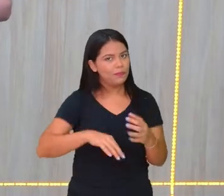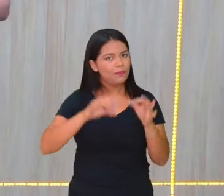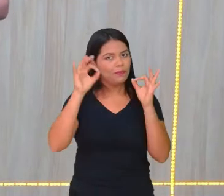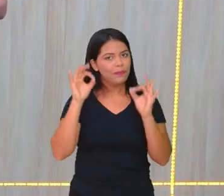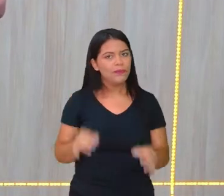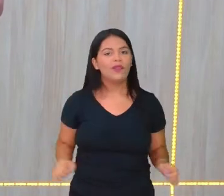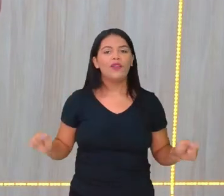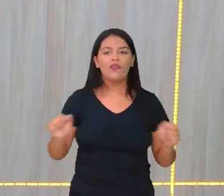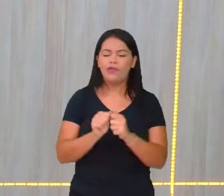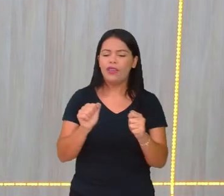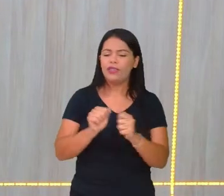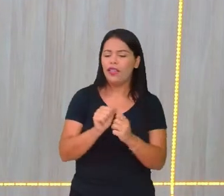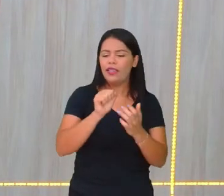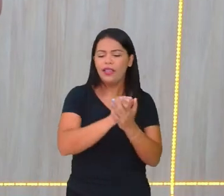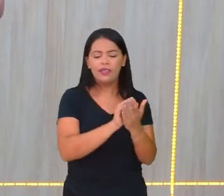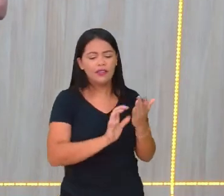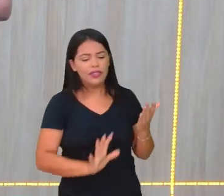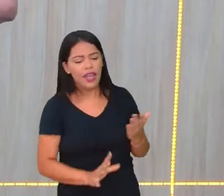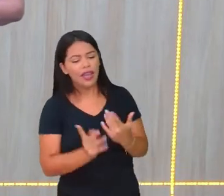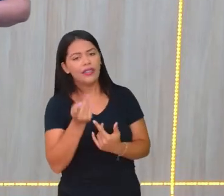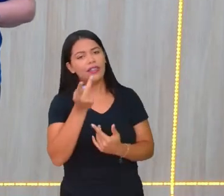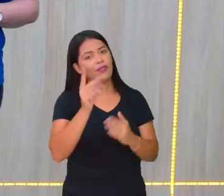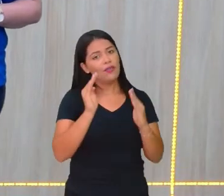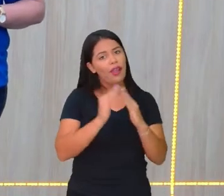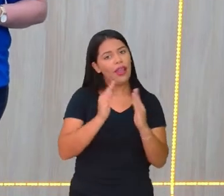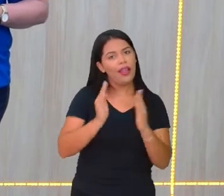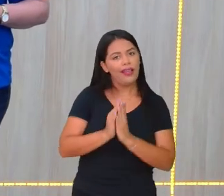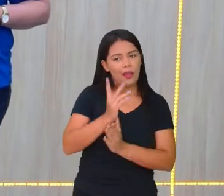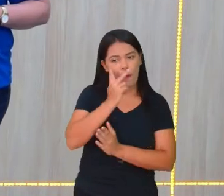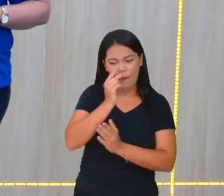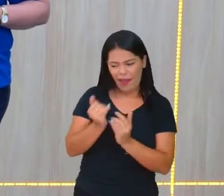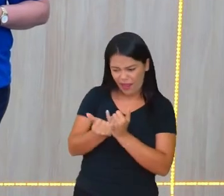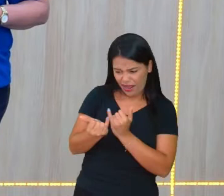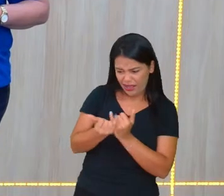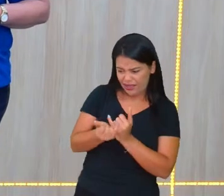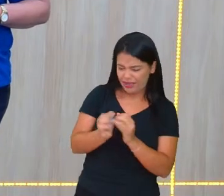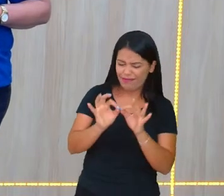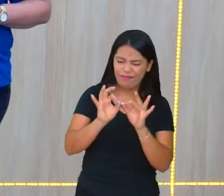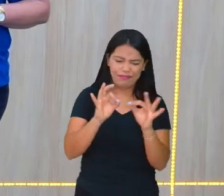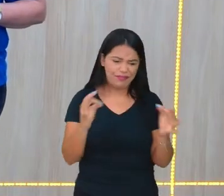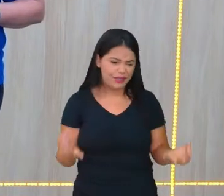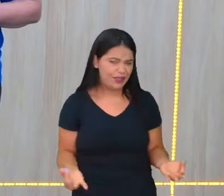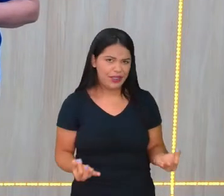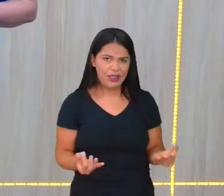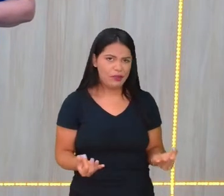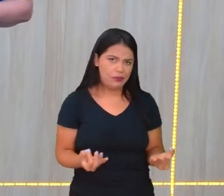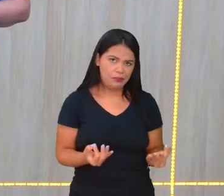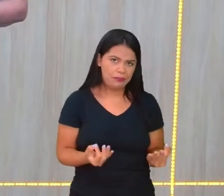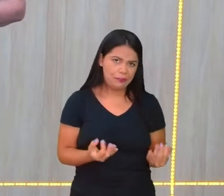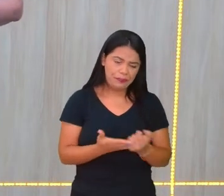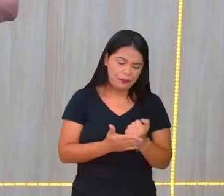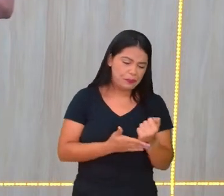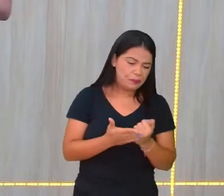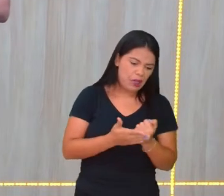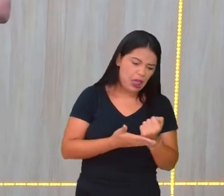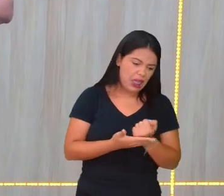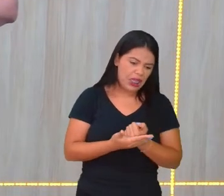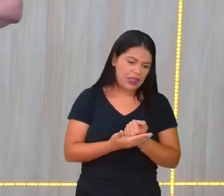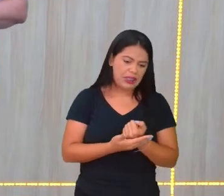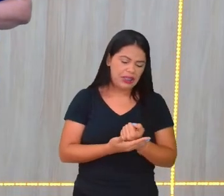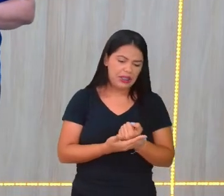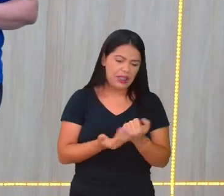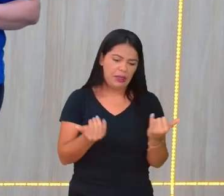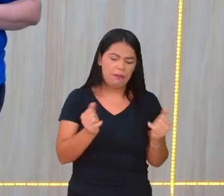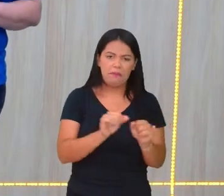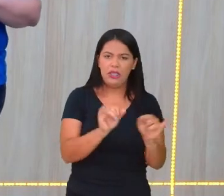Fazendo aquela tarefinha de casa que parece básica e simples. Essa tarefa, não é? ela pode mudar a